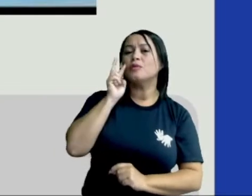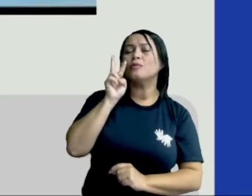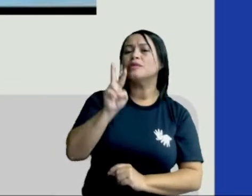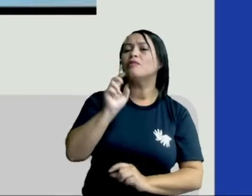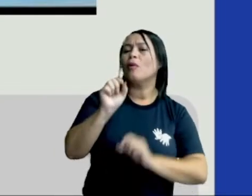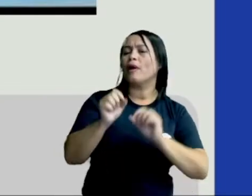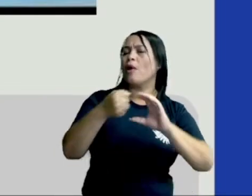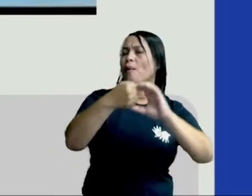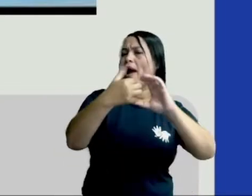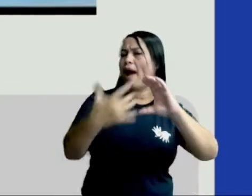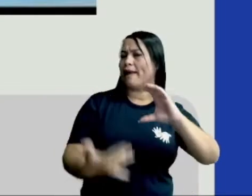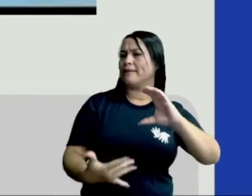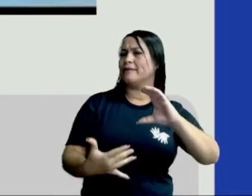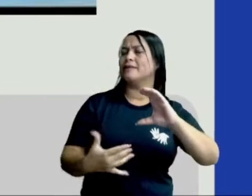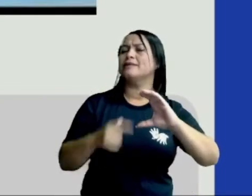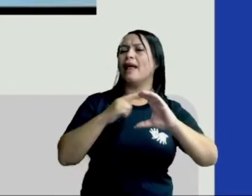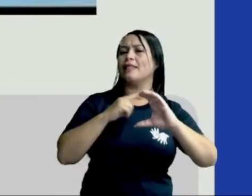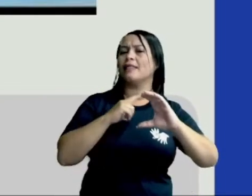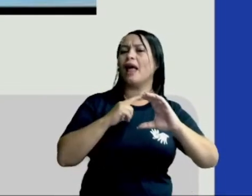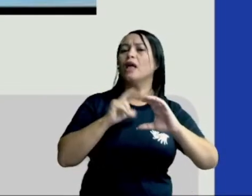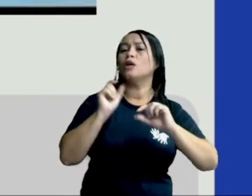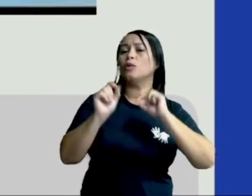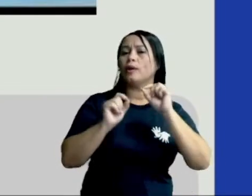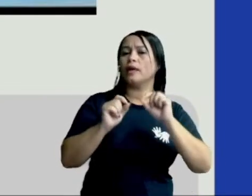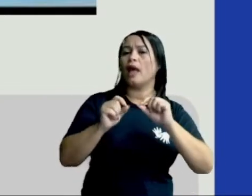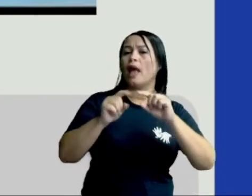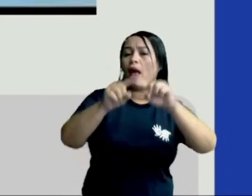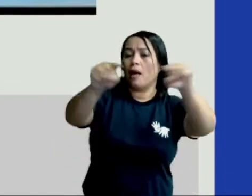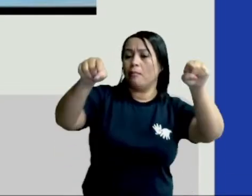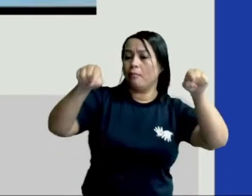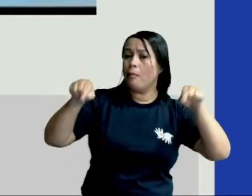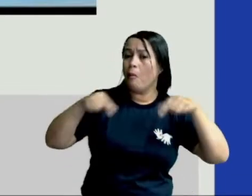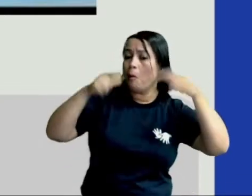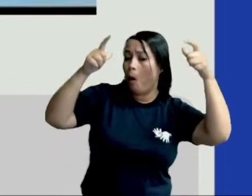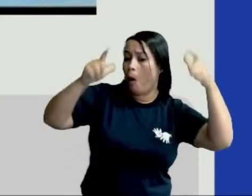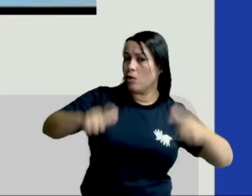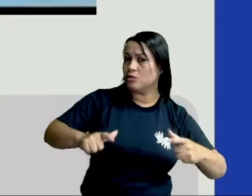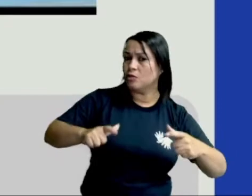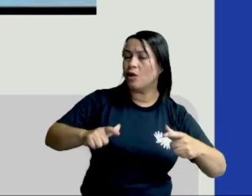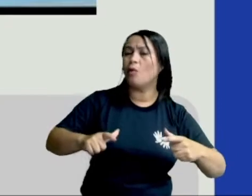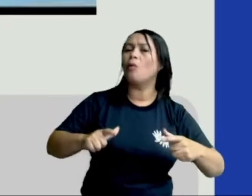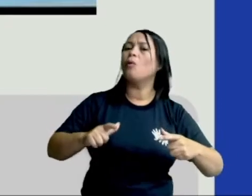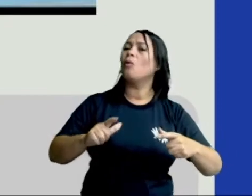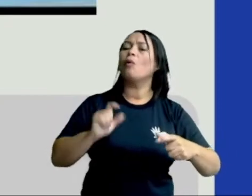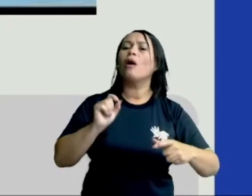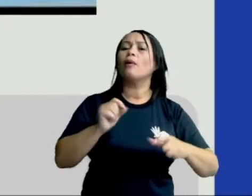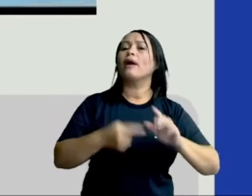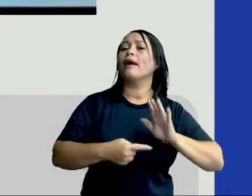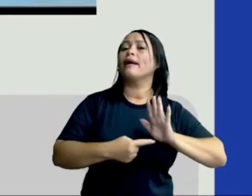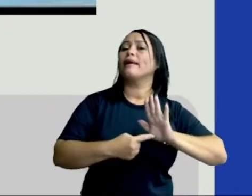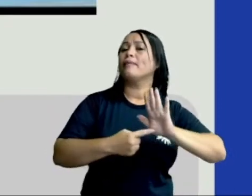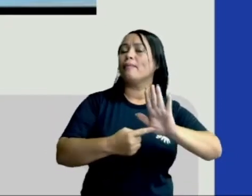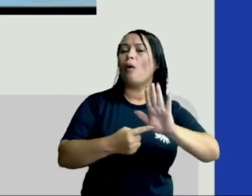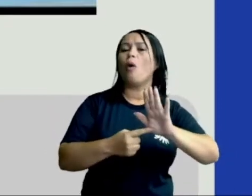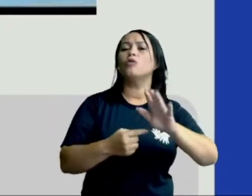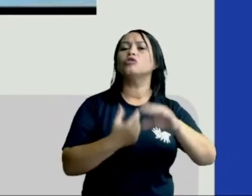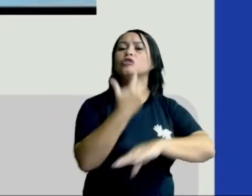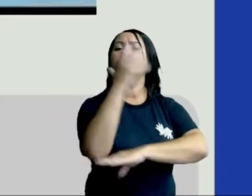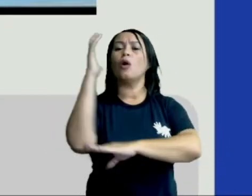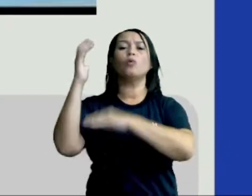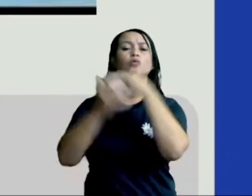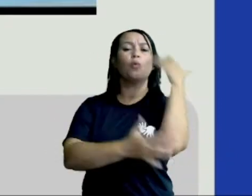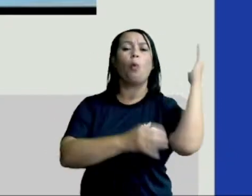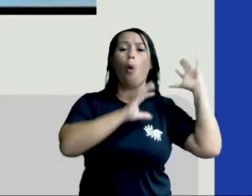uma característica da geografia do lugar, onde ele apresenta os